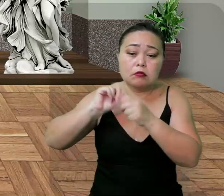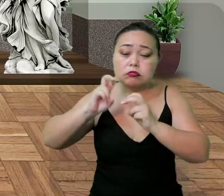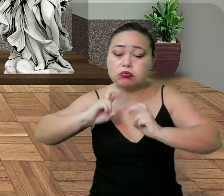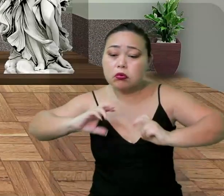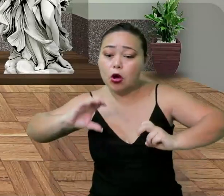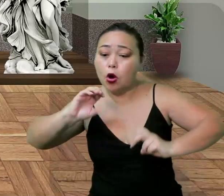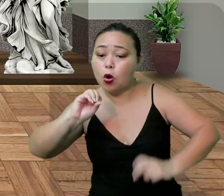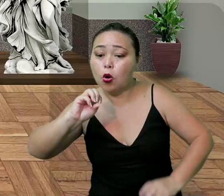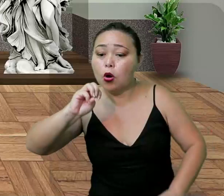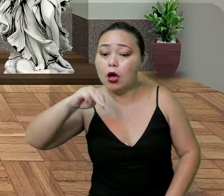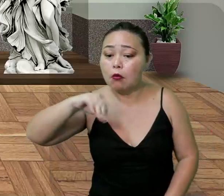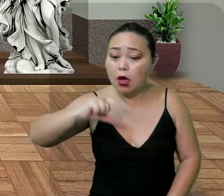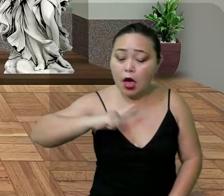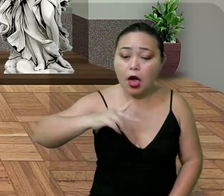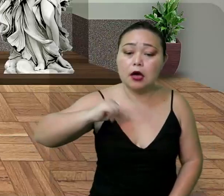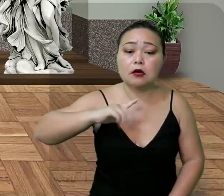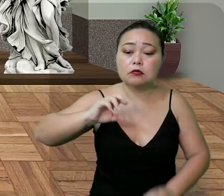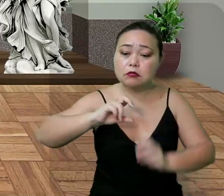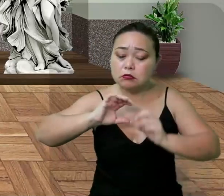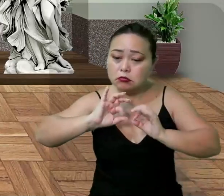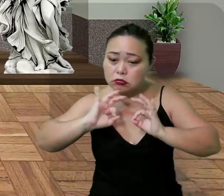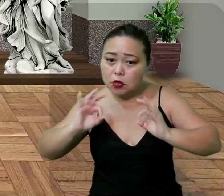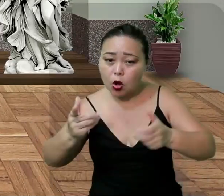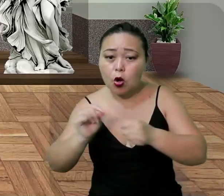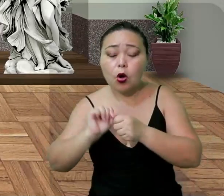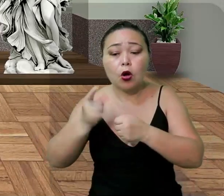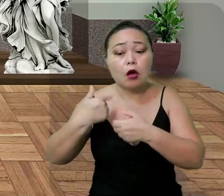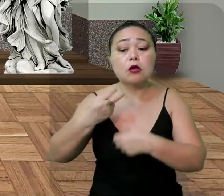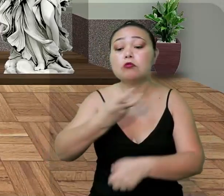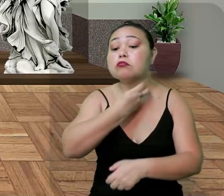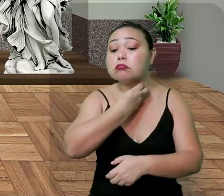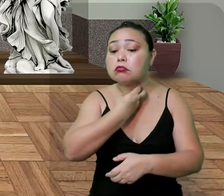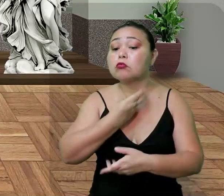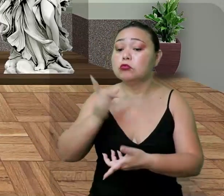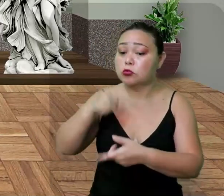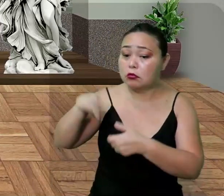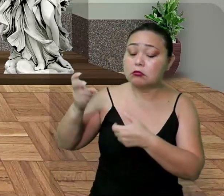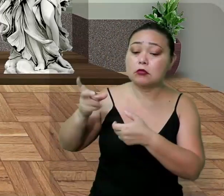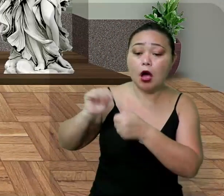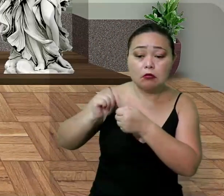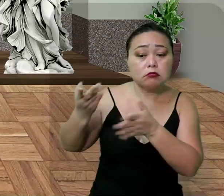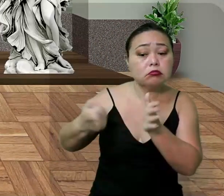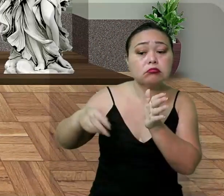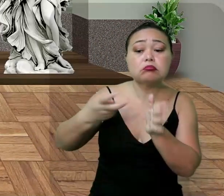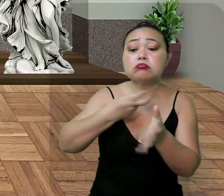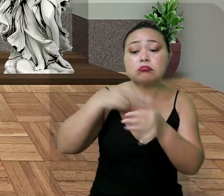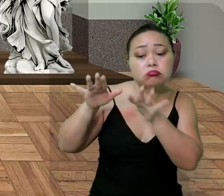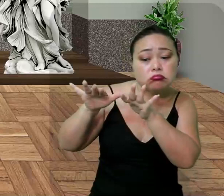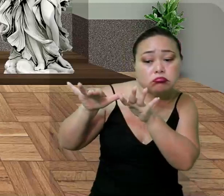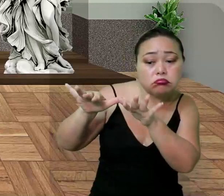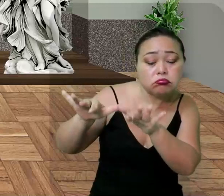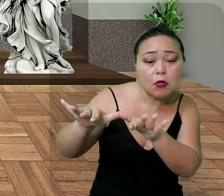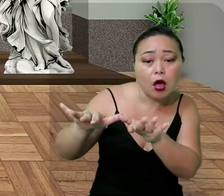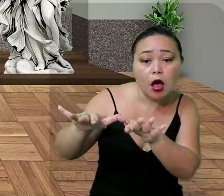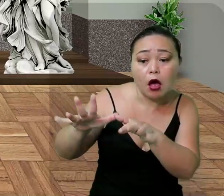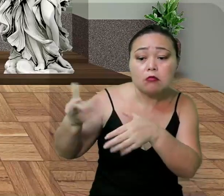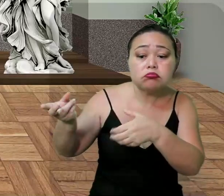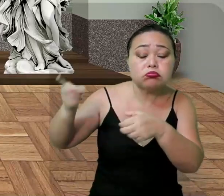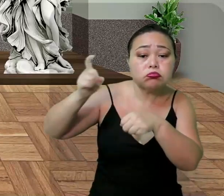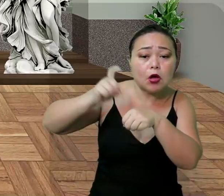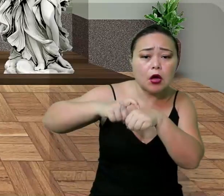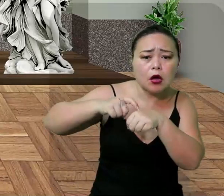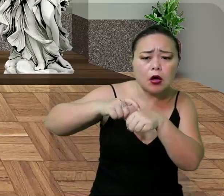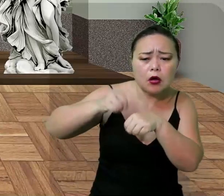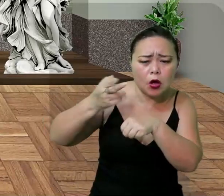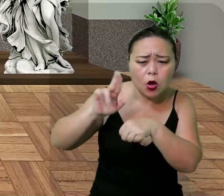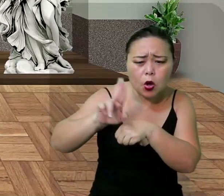reuniu, inclusive falava a respeito disso, que continua sendo do morcego, que acabou atingindo um animal doméstico.